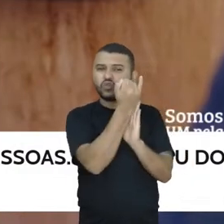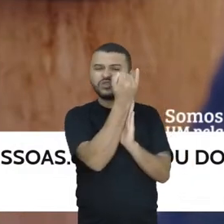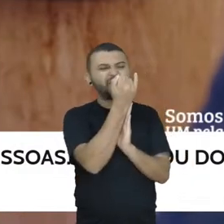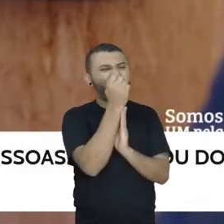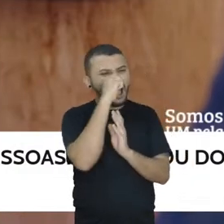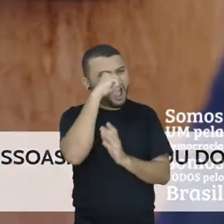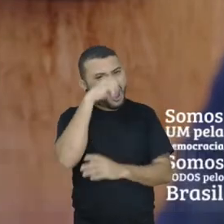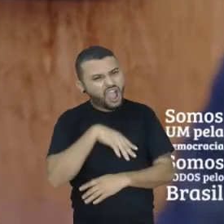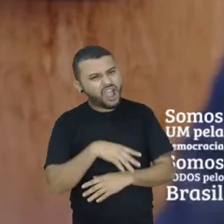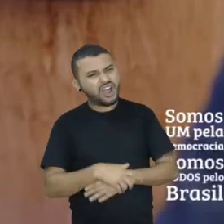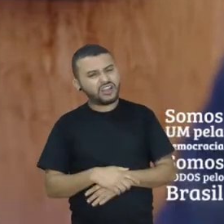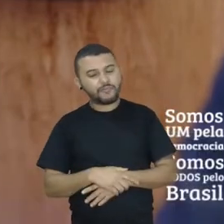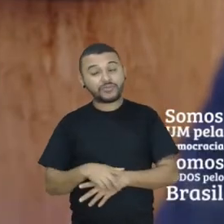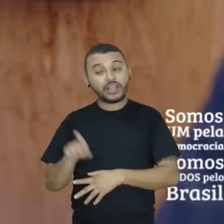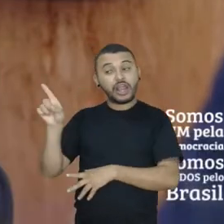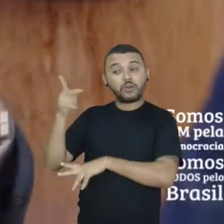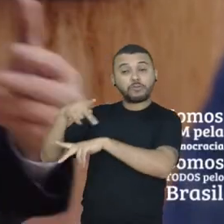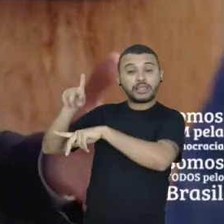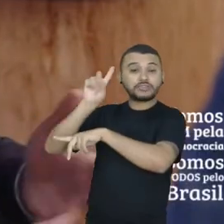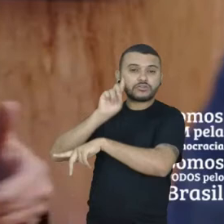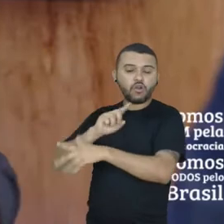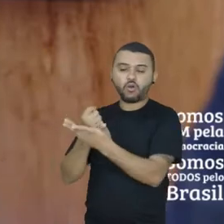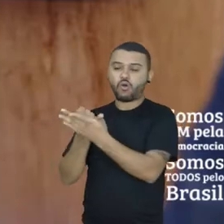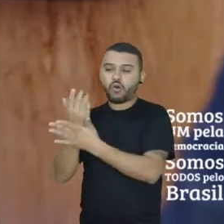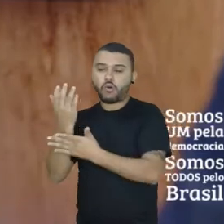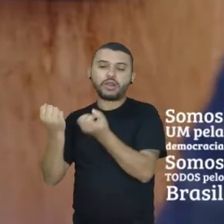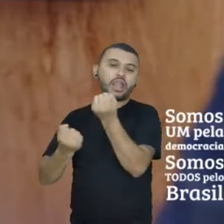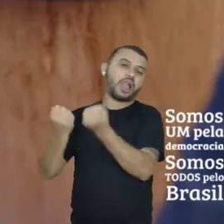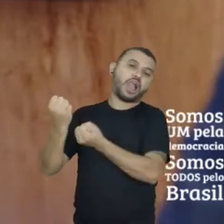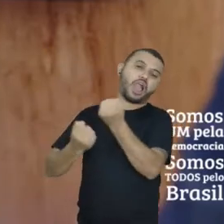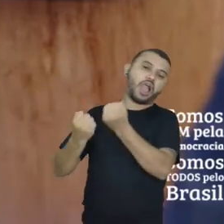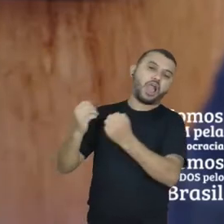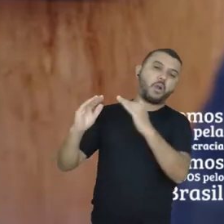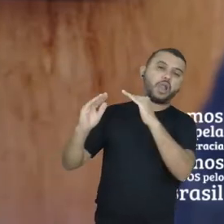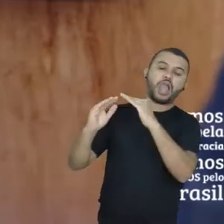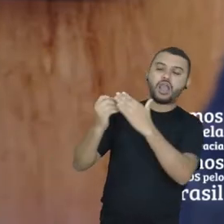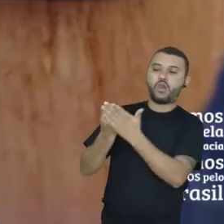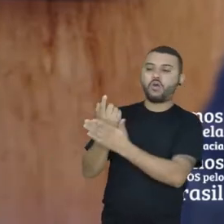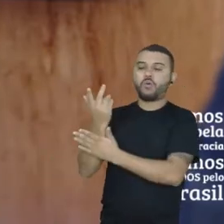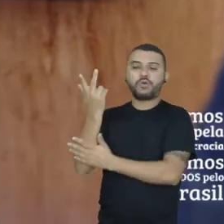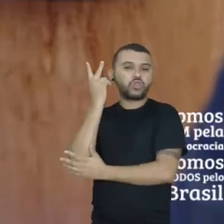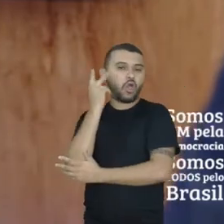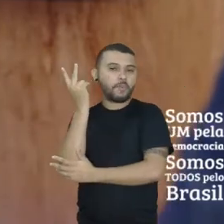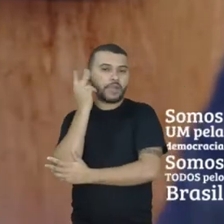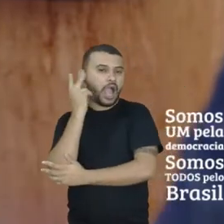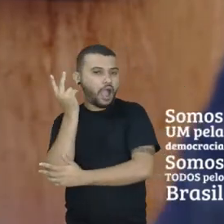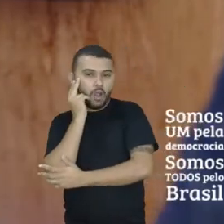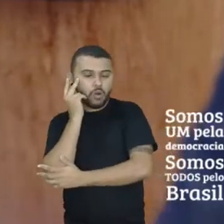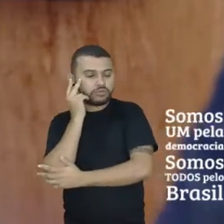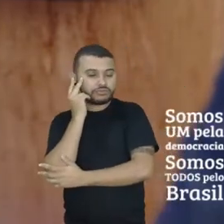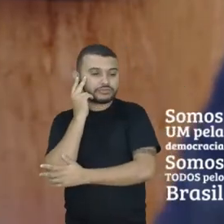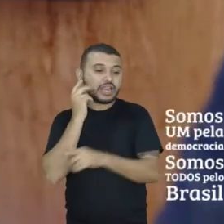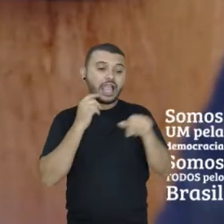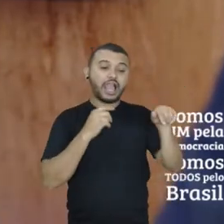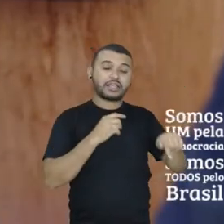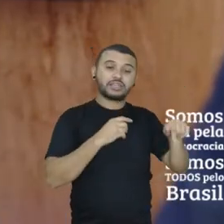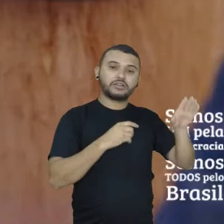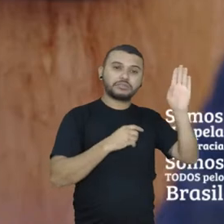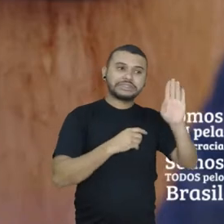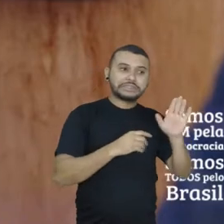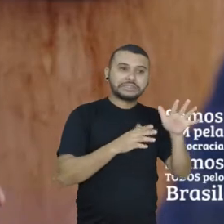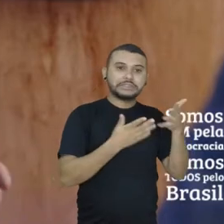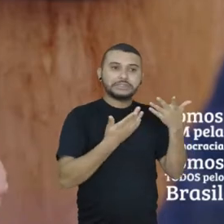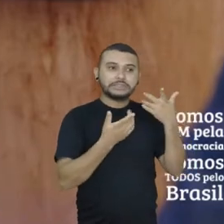absurdo? Nos Estados Unidos, você compra um carro, compra uma casa. É natural, as pessoas se financiam. Aqui, você não pode, tem que ter